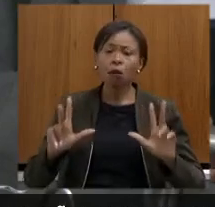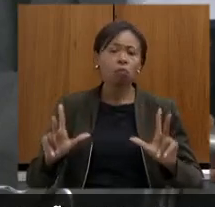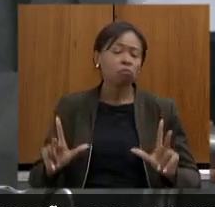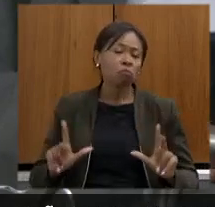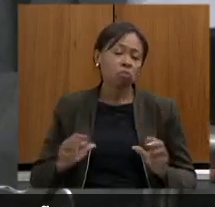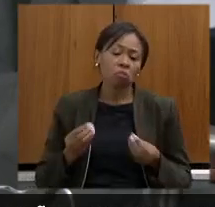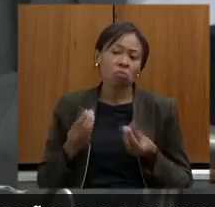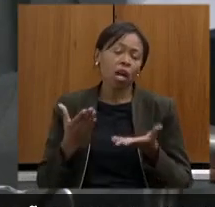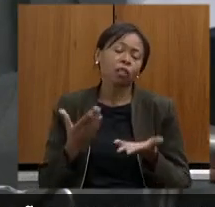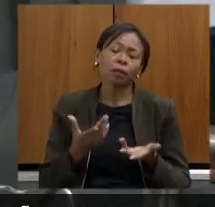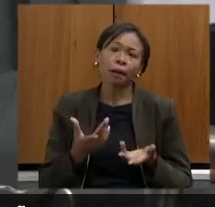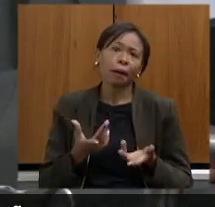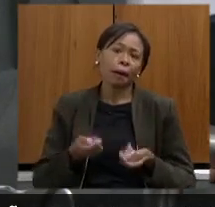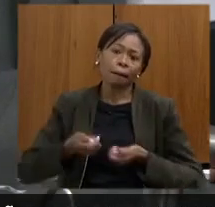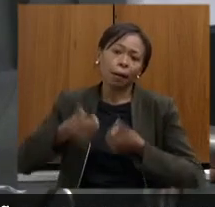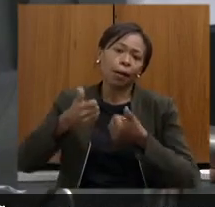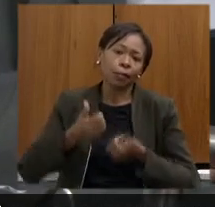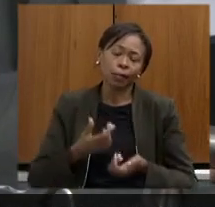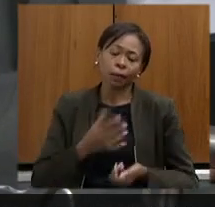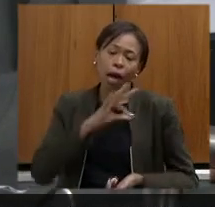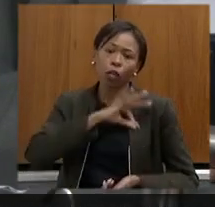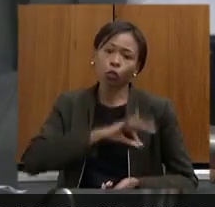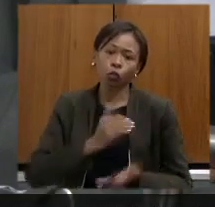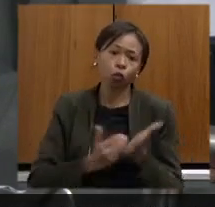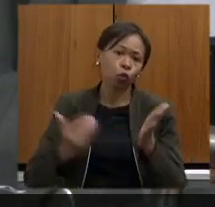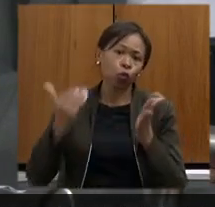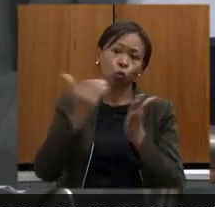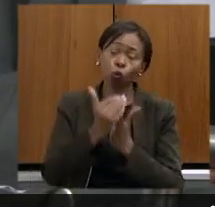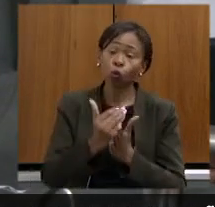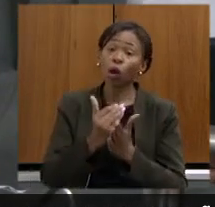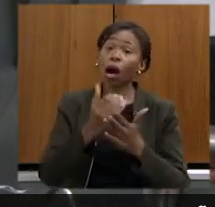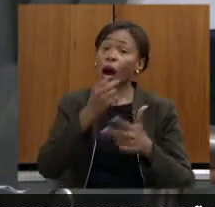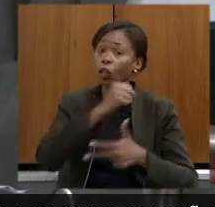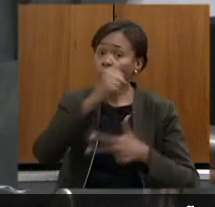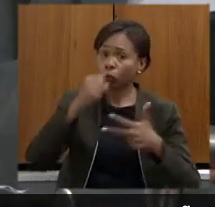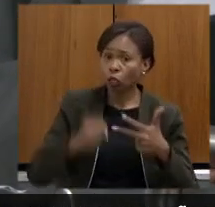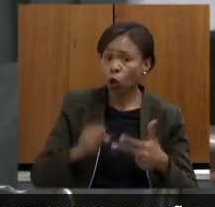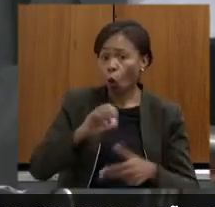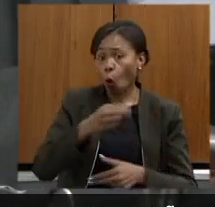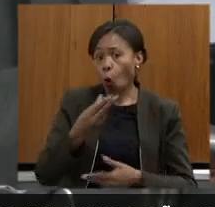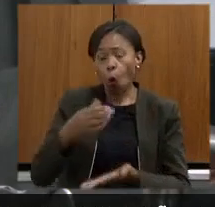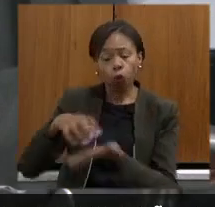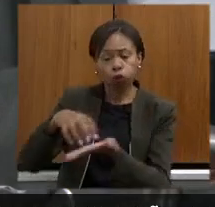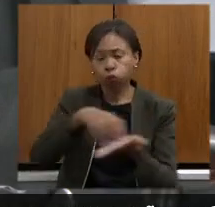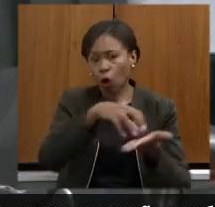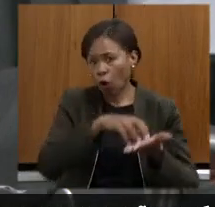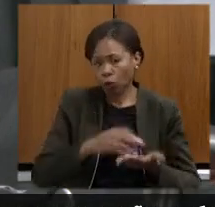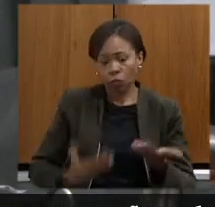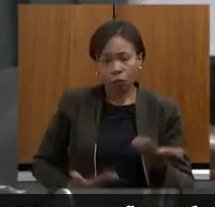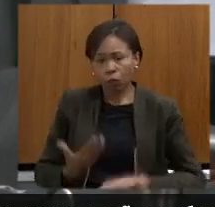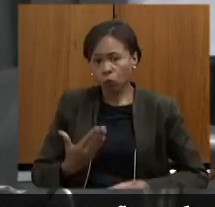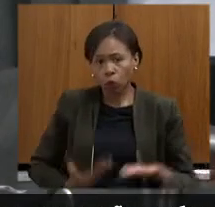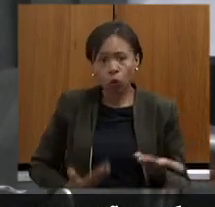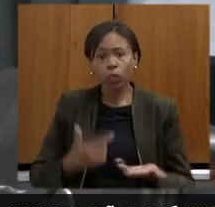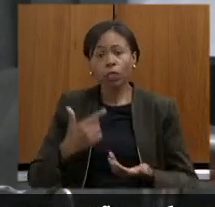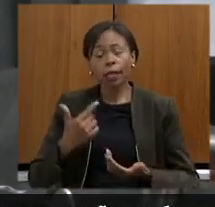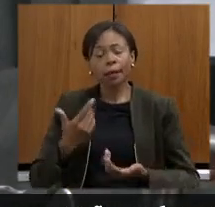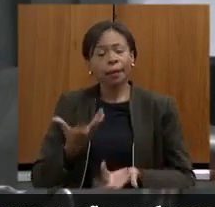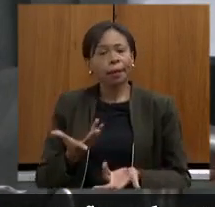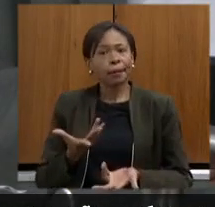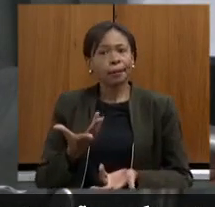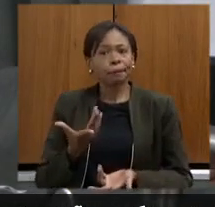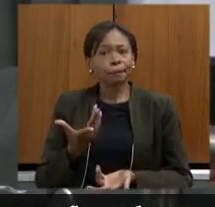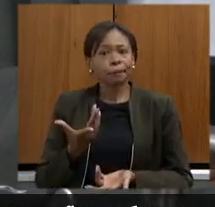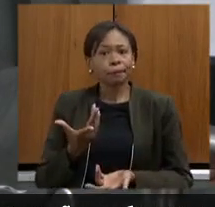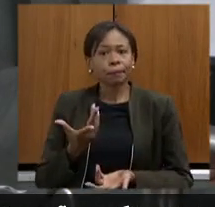ou adequação de remuneração de membros dos poderes ou de órgãos servidores empregados públicos e de militares exceto